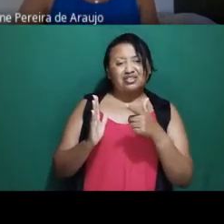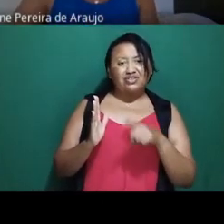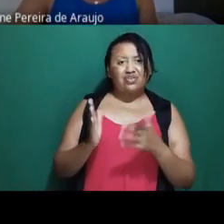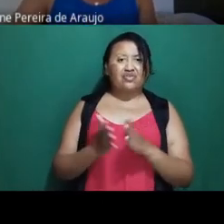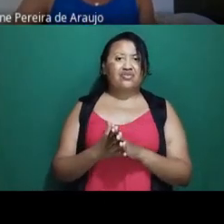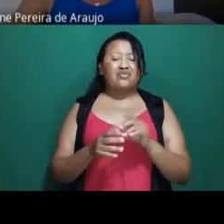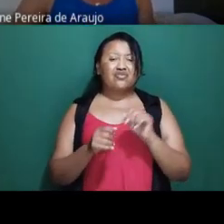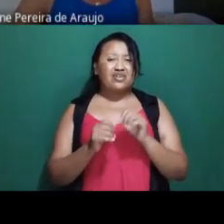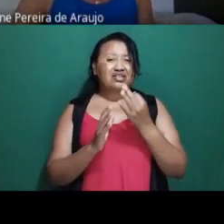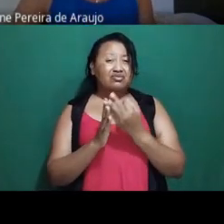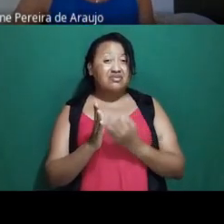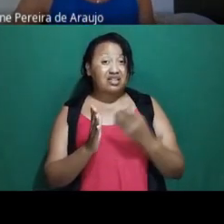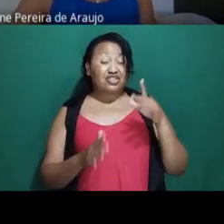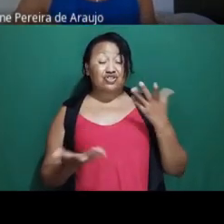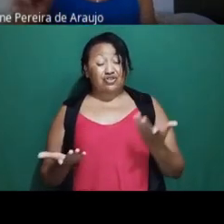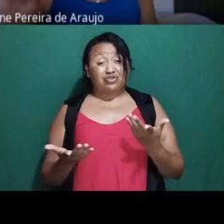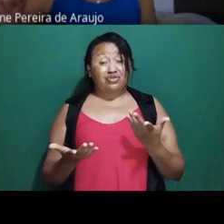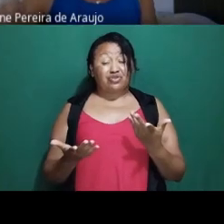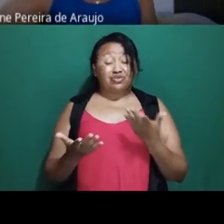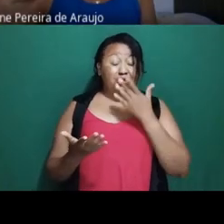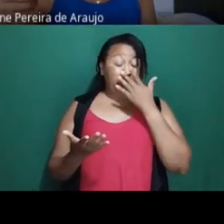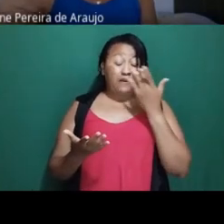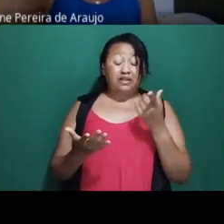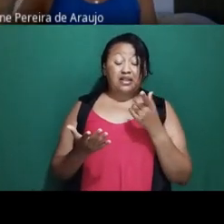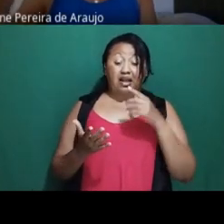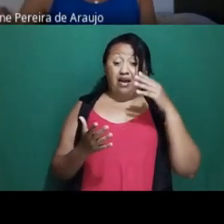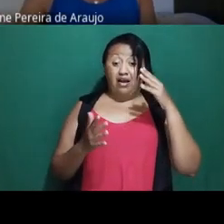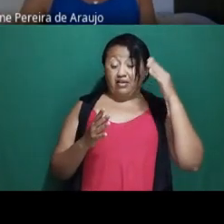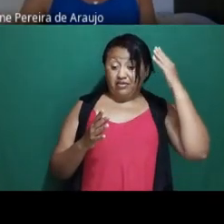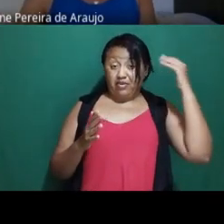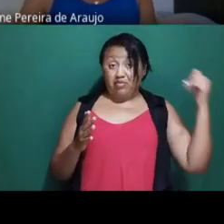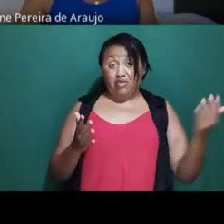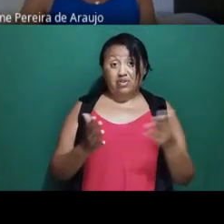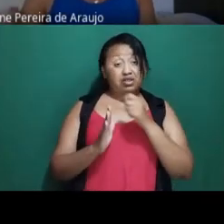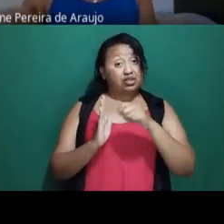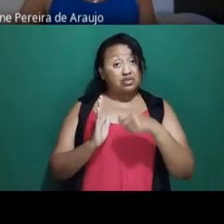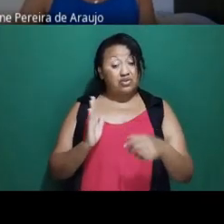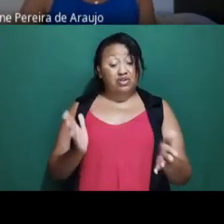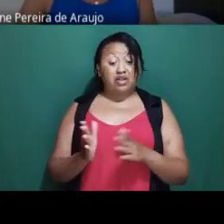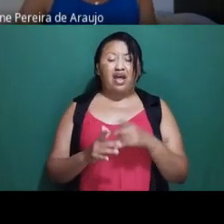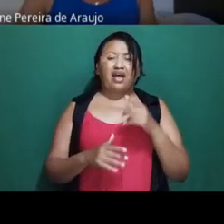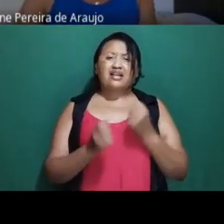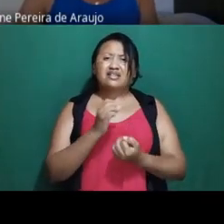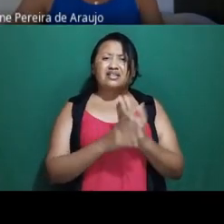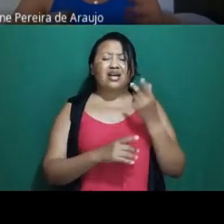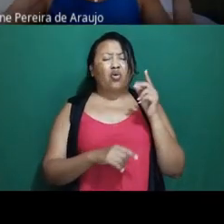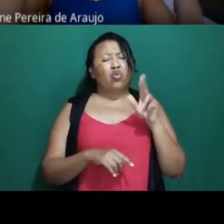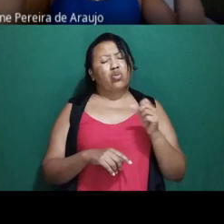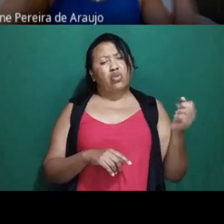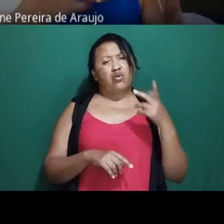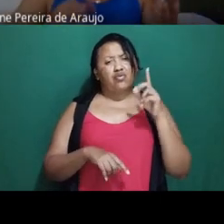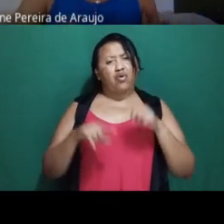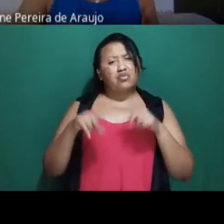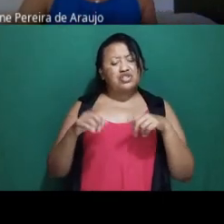Operária de Tarsila do Amaral né E neste momento ele cria um novo objeto estético que não vou objeto estético é esse